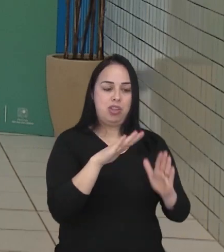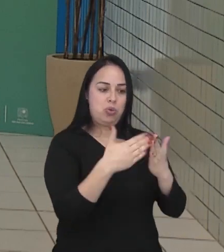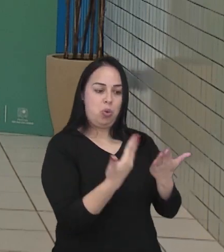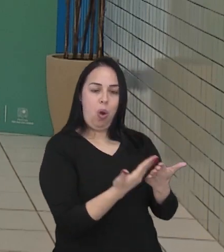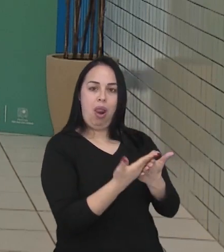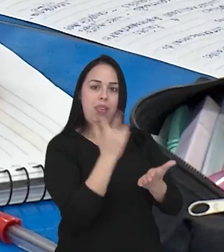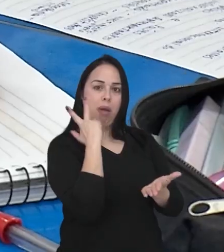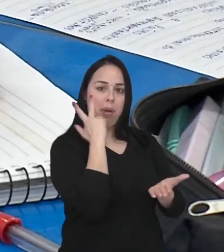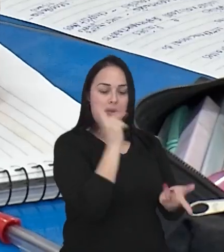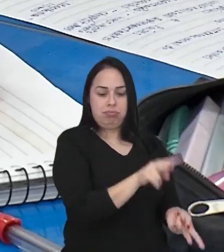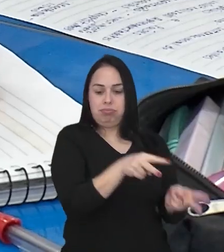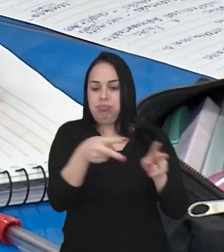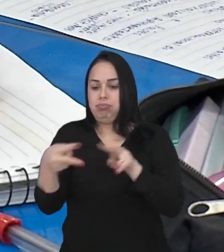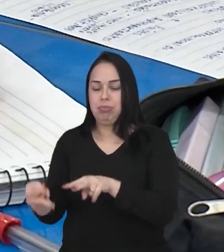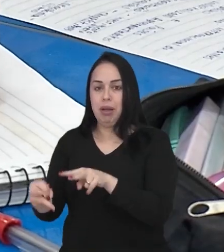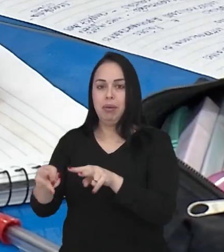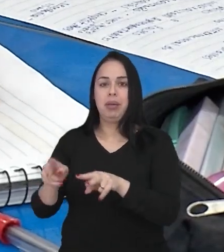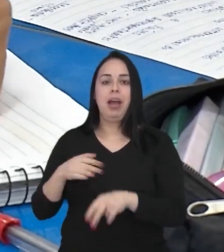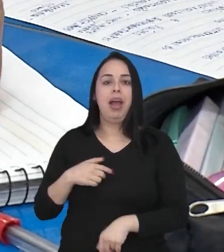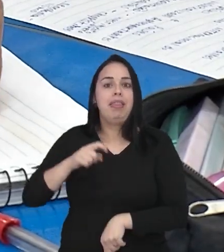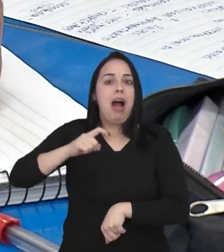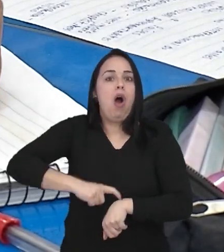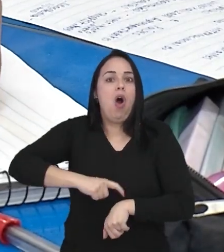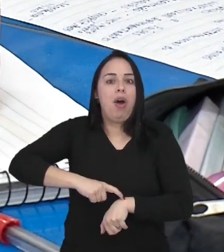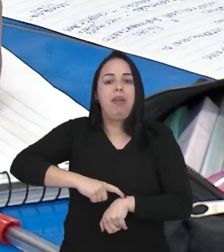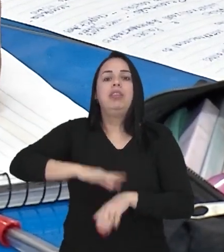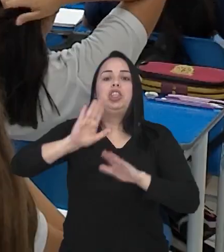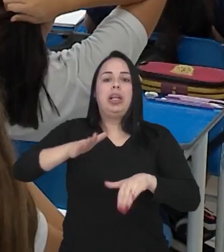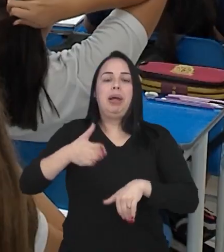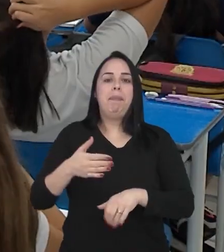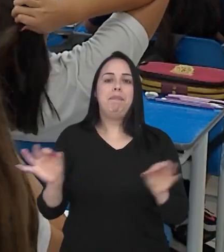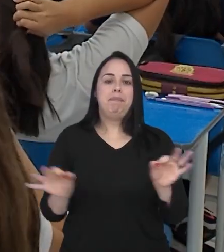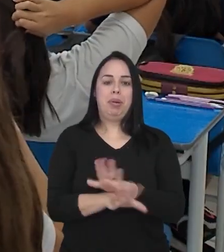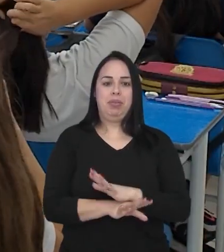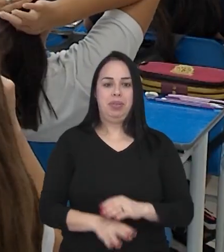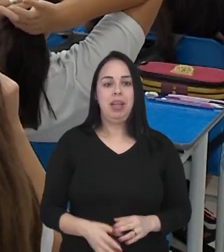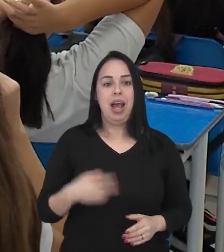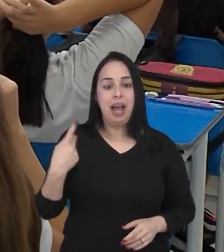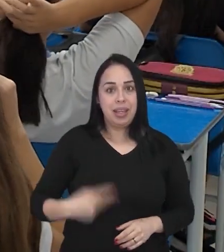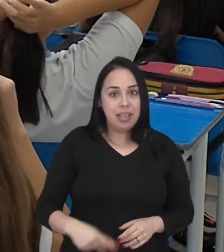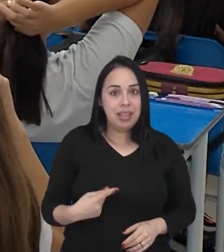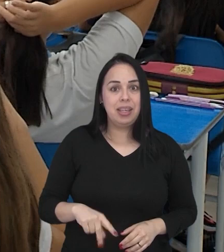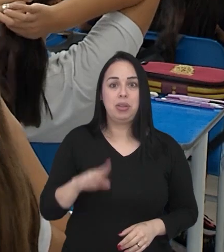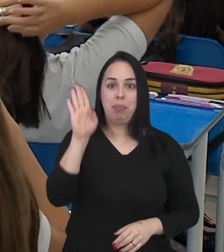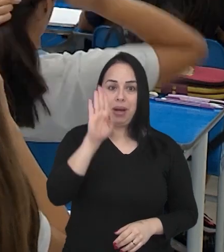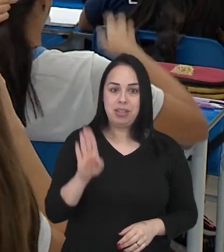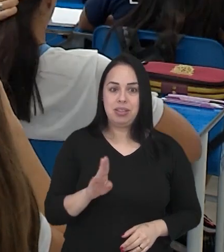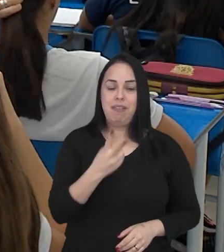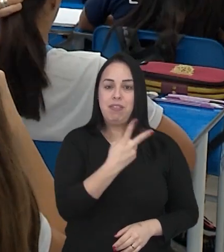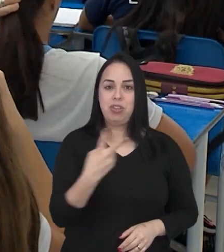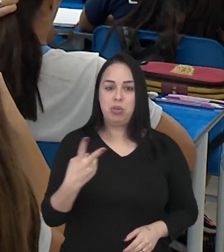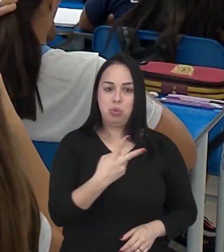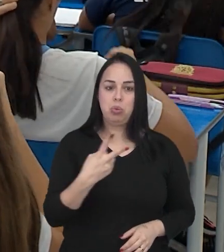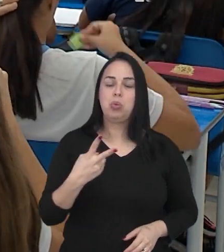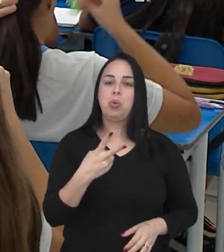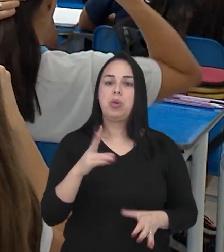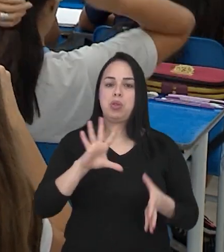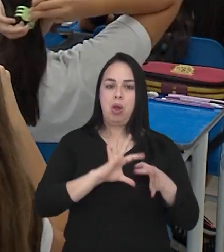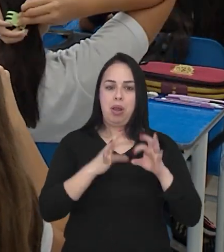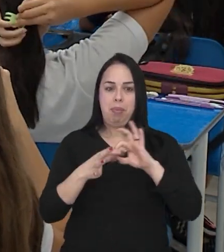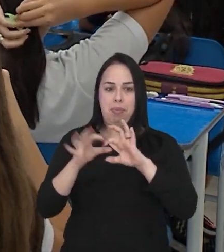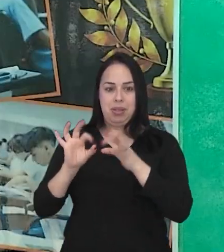contraturno escolar. Tudo para chegarem preparados para as provas. O Brasil conta oficialmente com 22 Olimpíadas